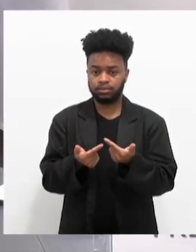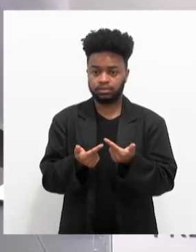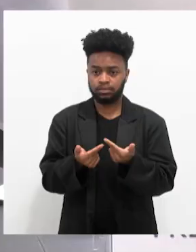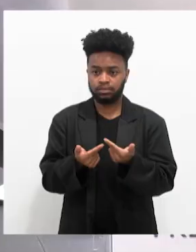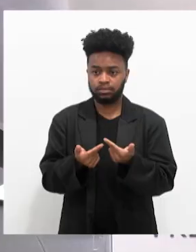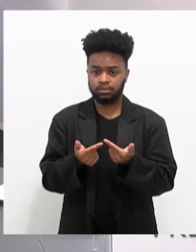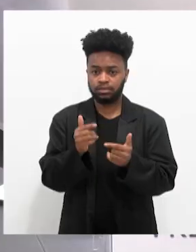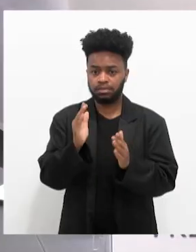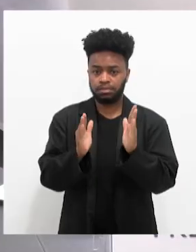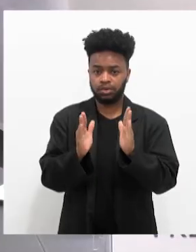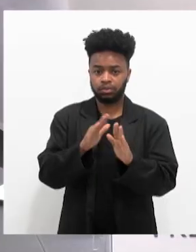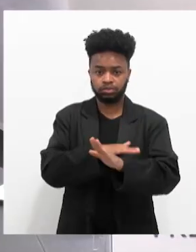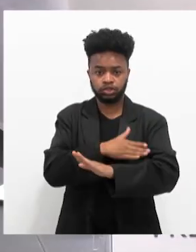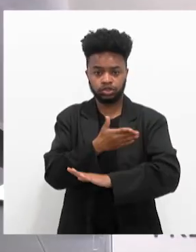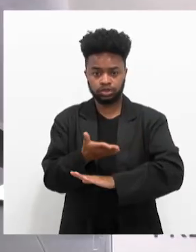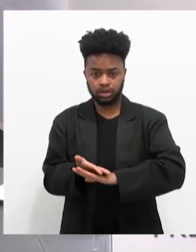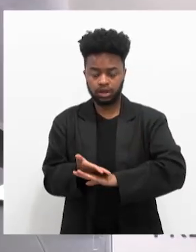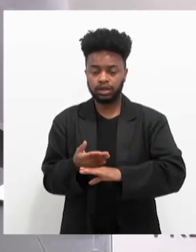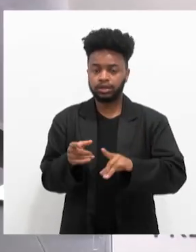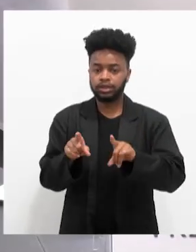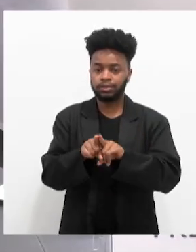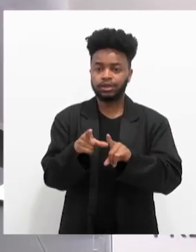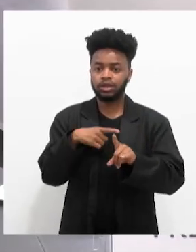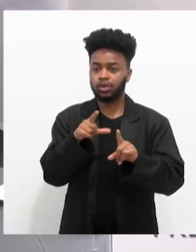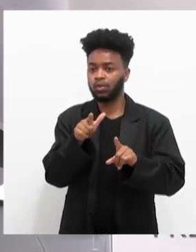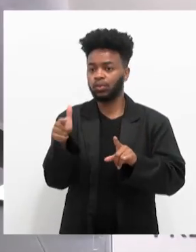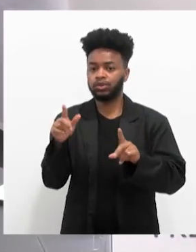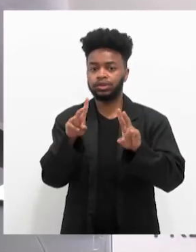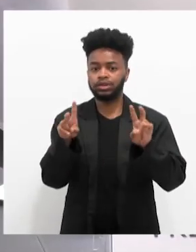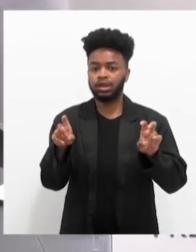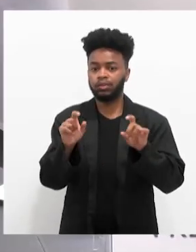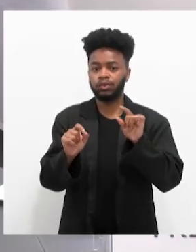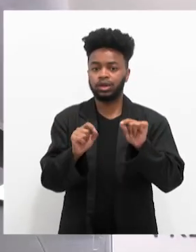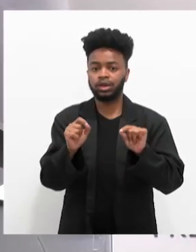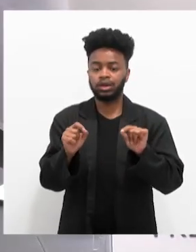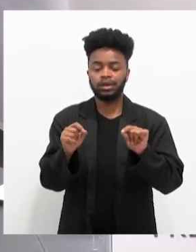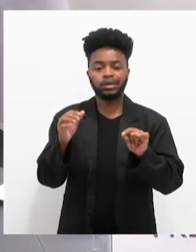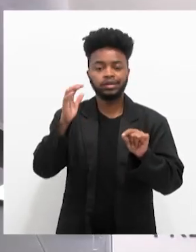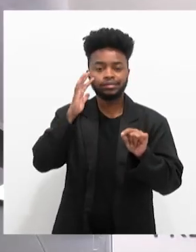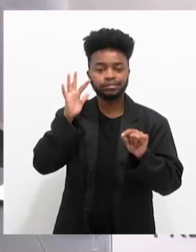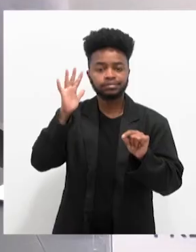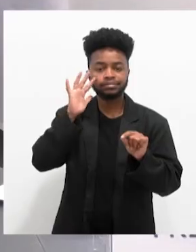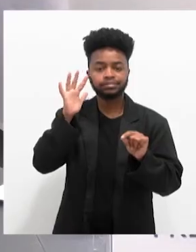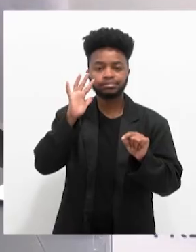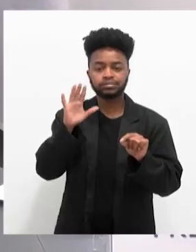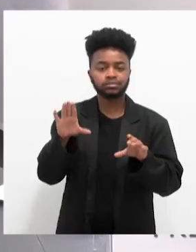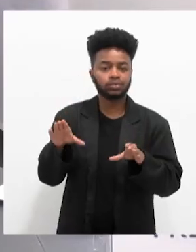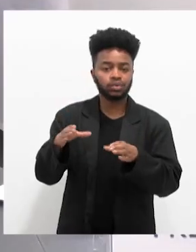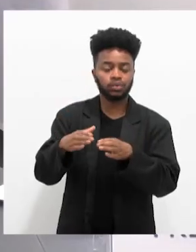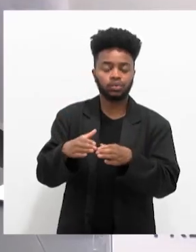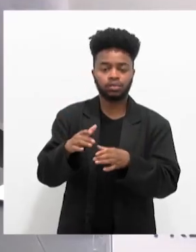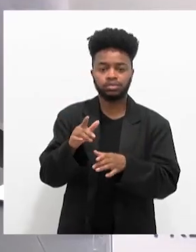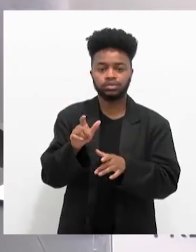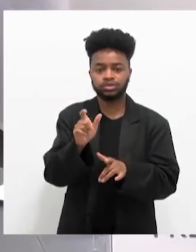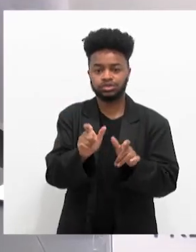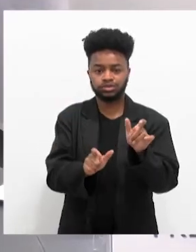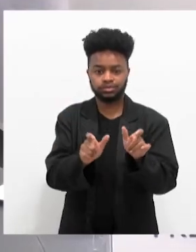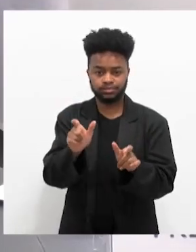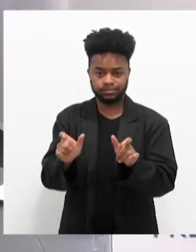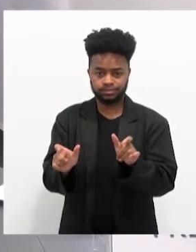tempo integral, a outra questão é gerar uma expectativa também para uma gama de pessoas que